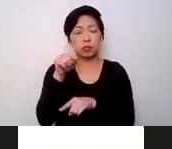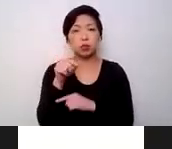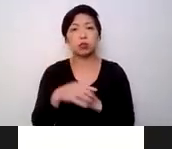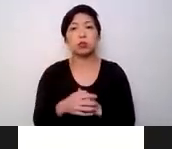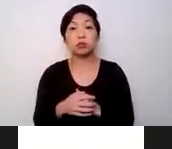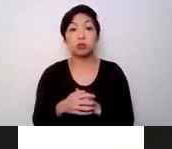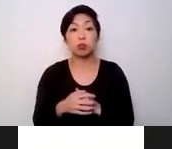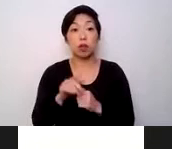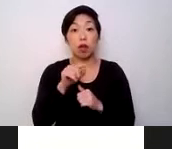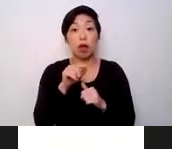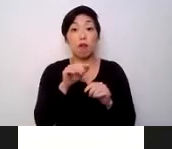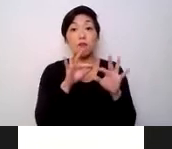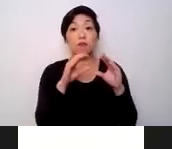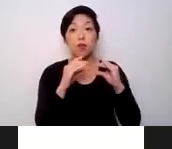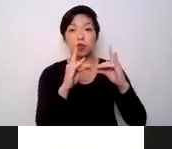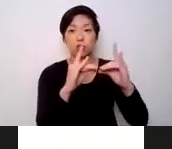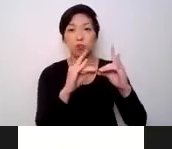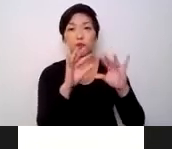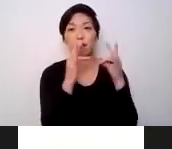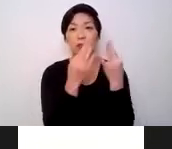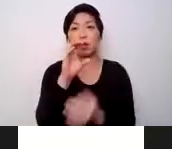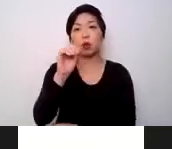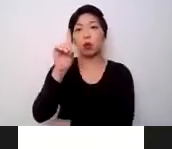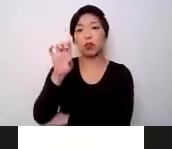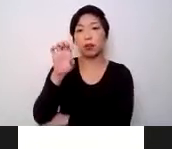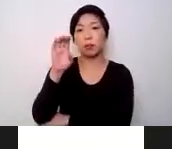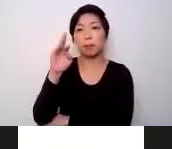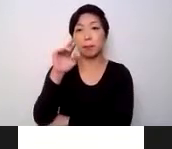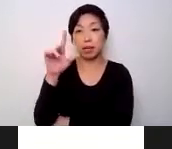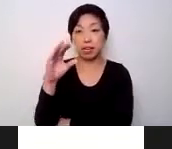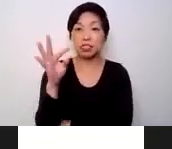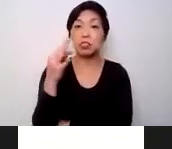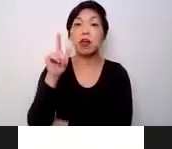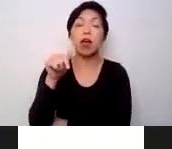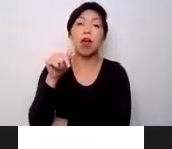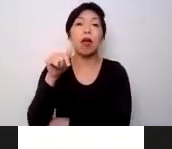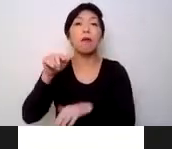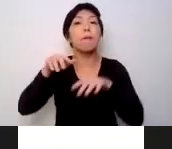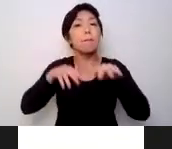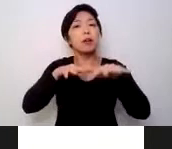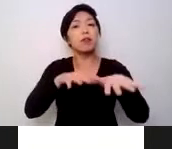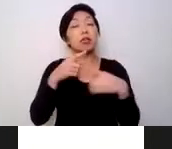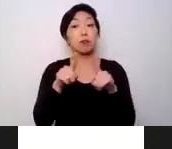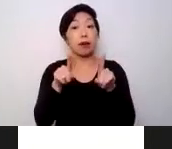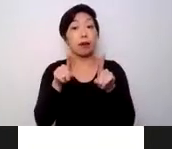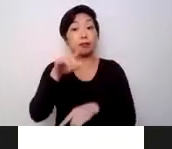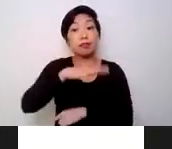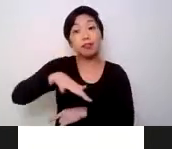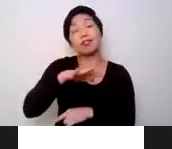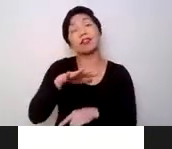colocava como um manifesto mas um manifesto dentro da cidade dos mortos um lugar onde a burguesia consumista